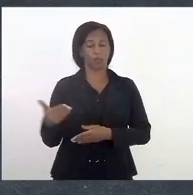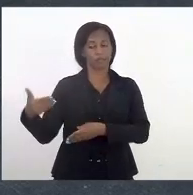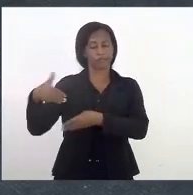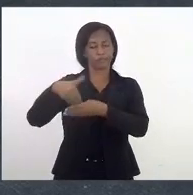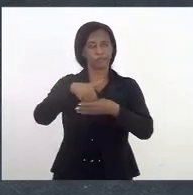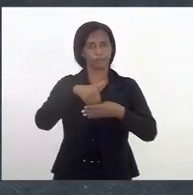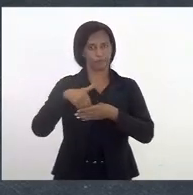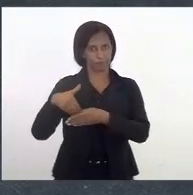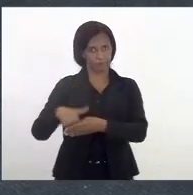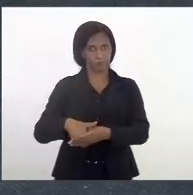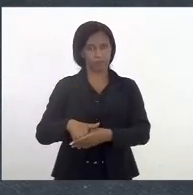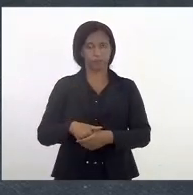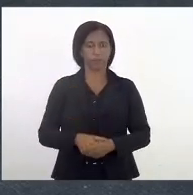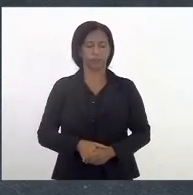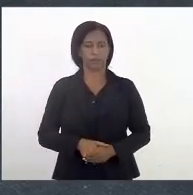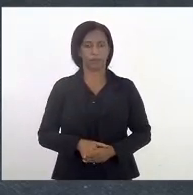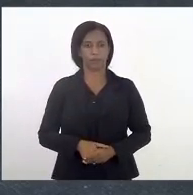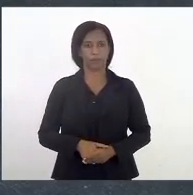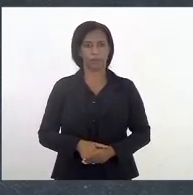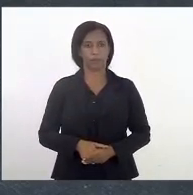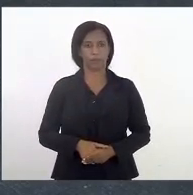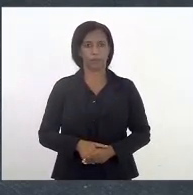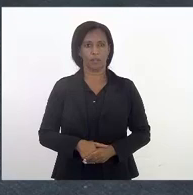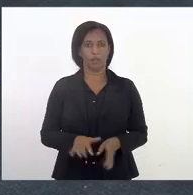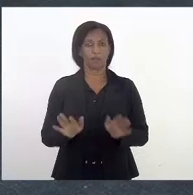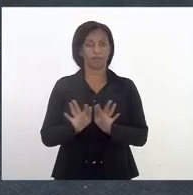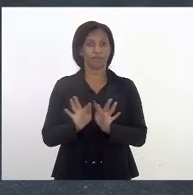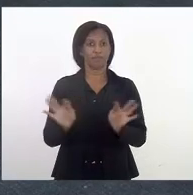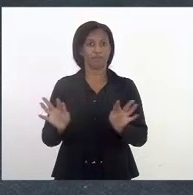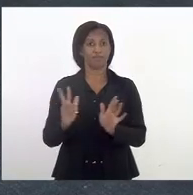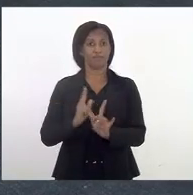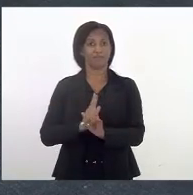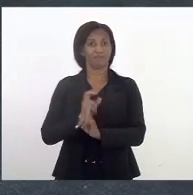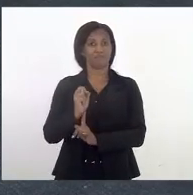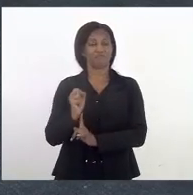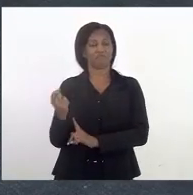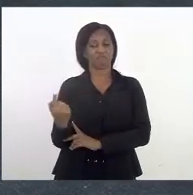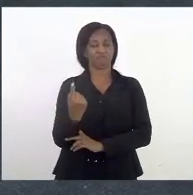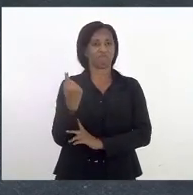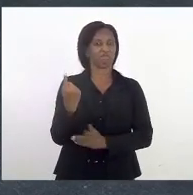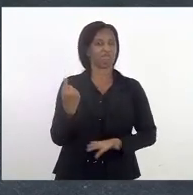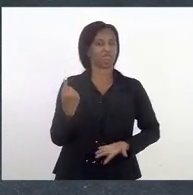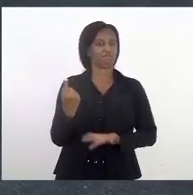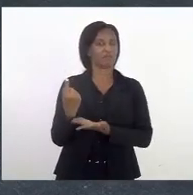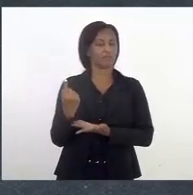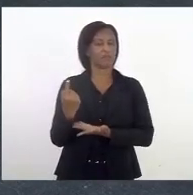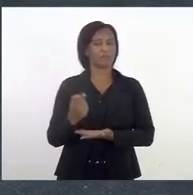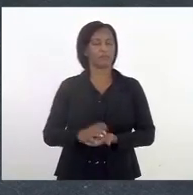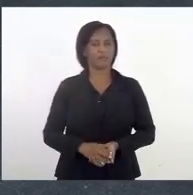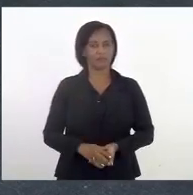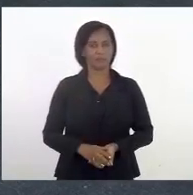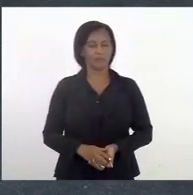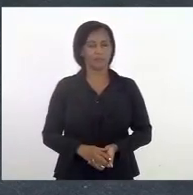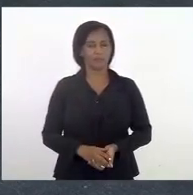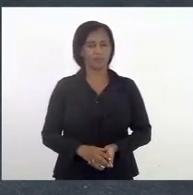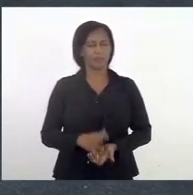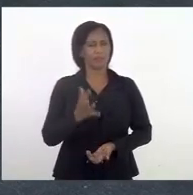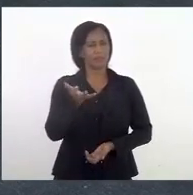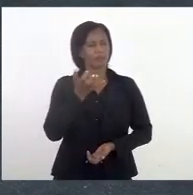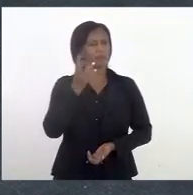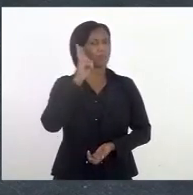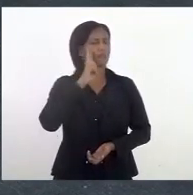eleição praticamente unânime do Parlamento E aí queria lembrar